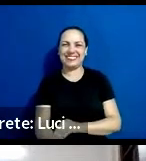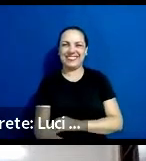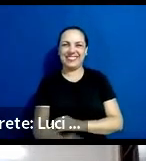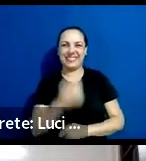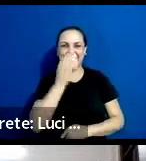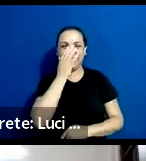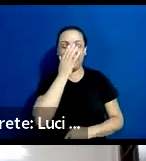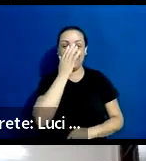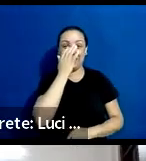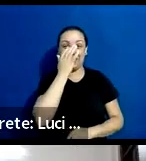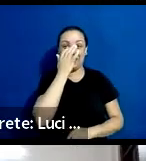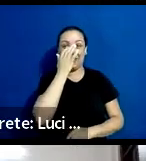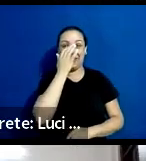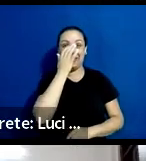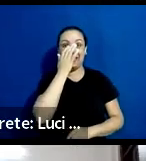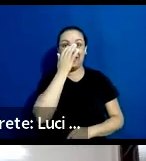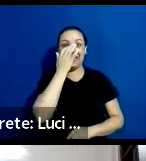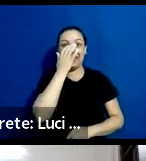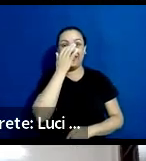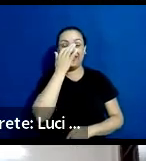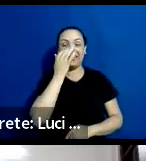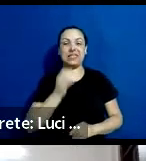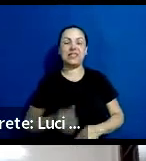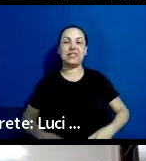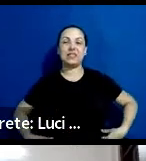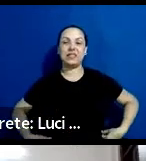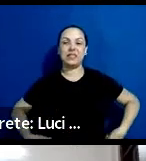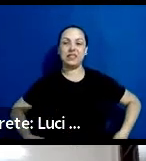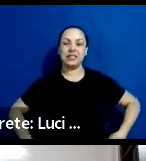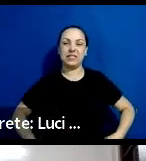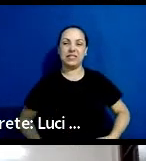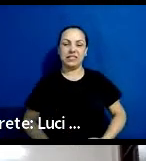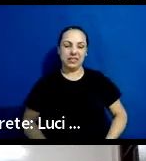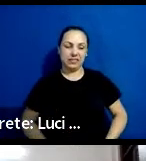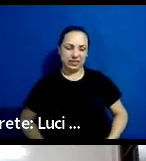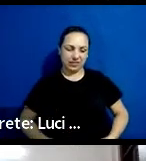saudade. Oh, beleza.